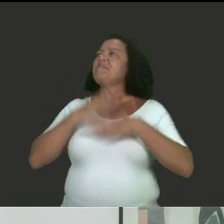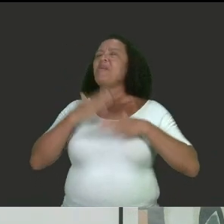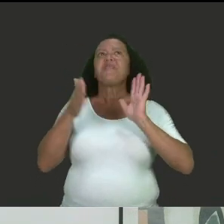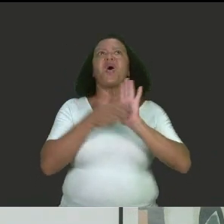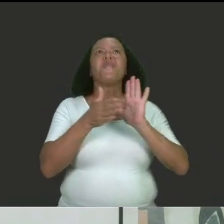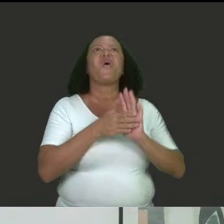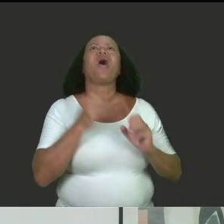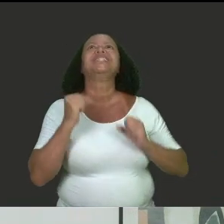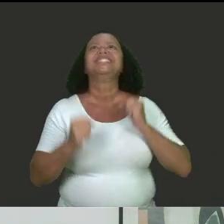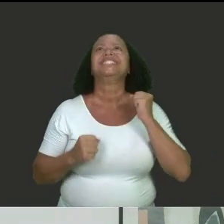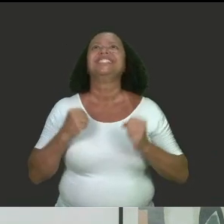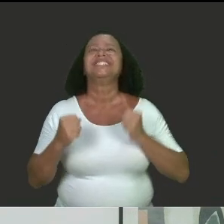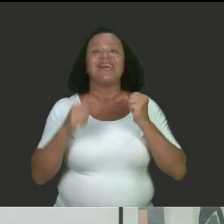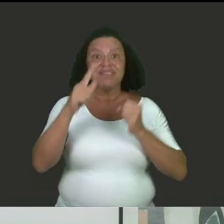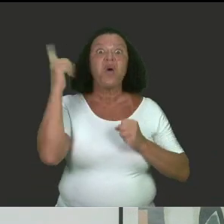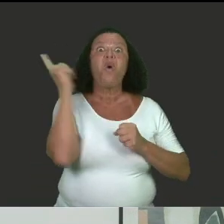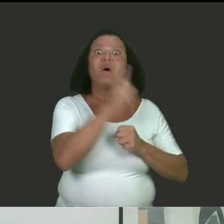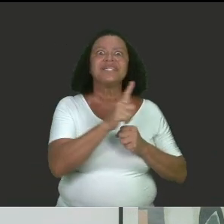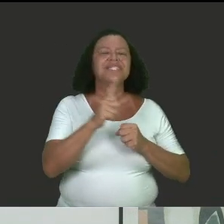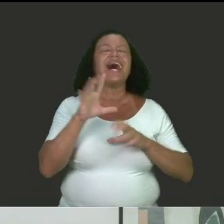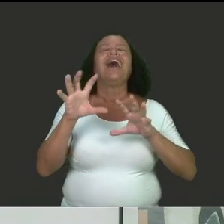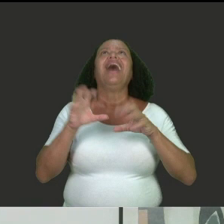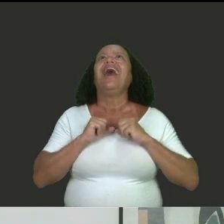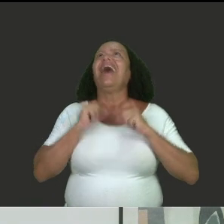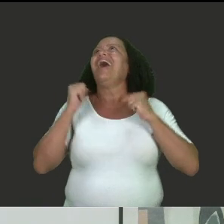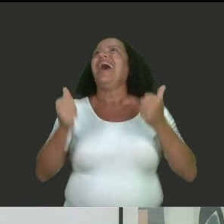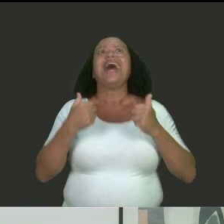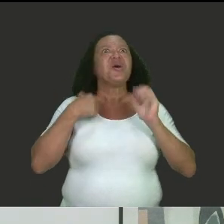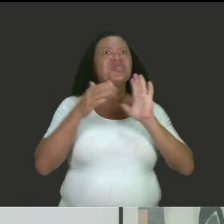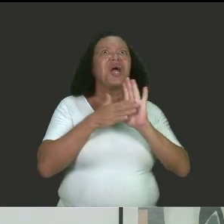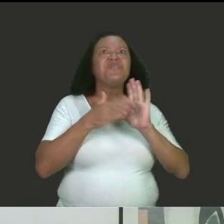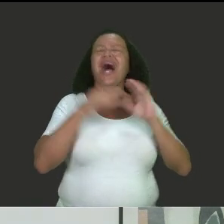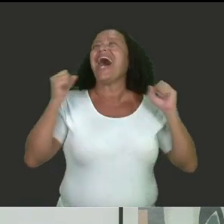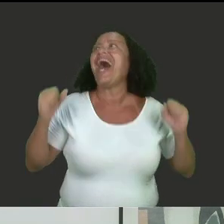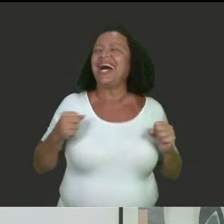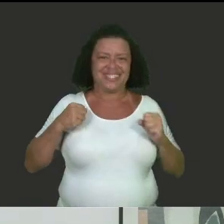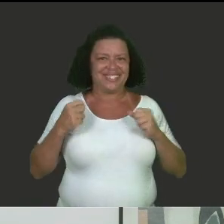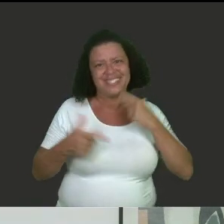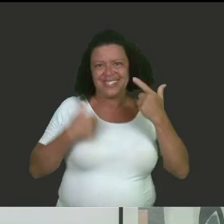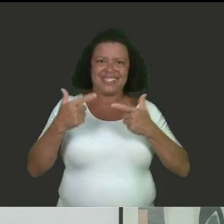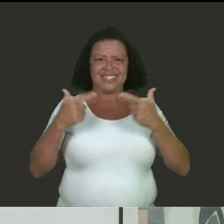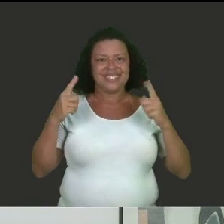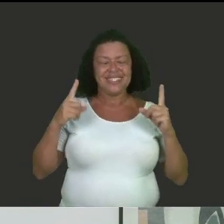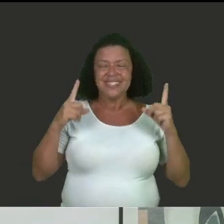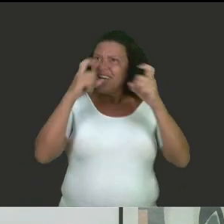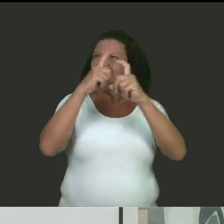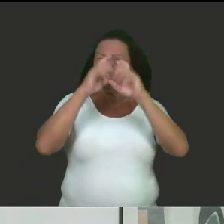gente consegue absorver com mais facilidade todas as nossas dificuldades.